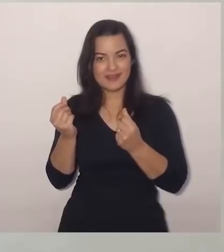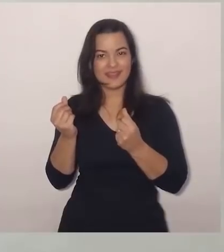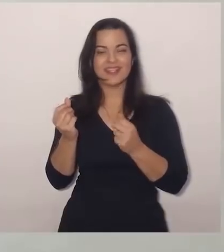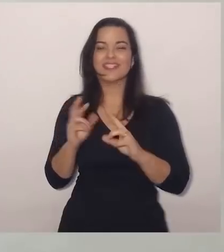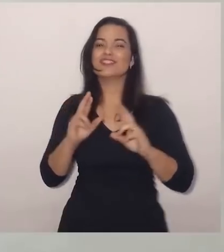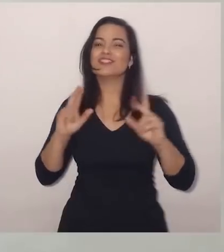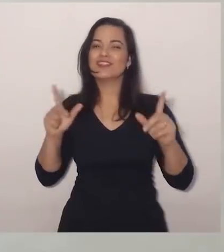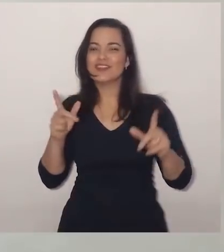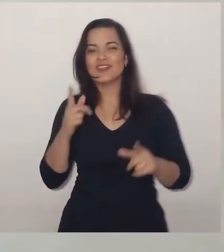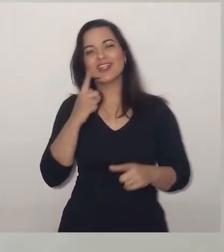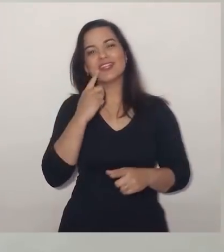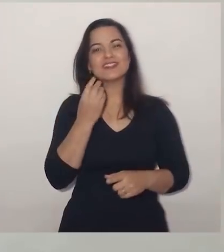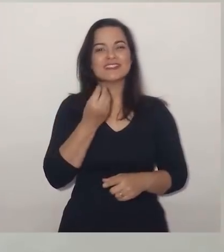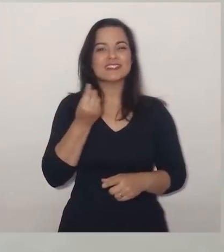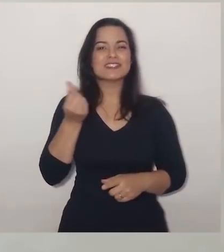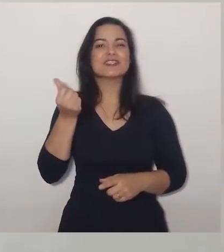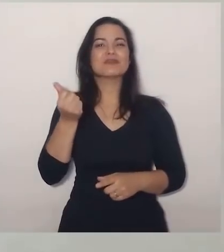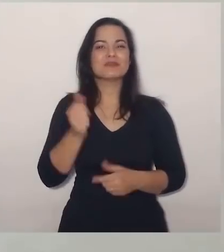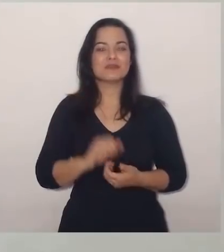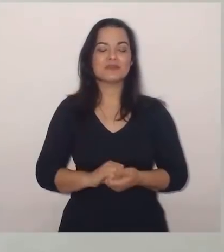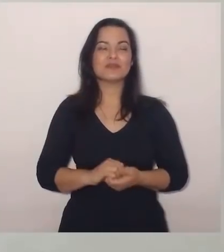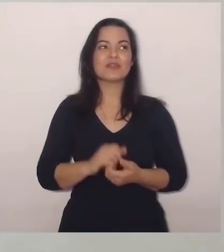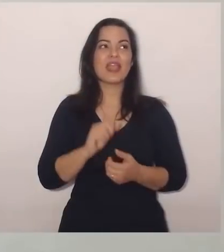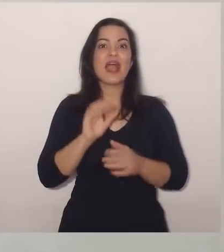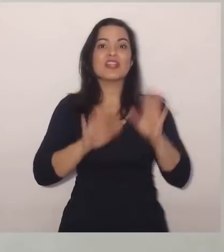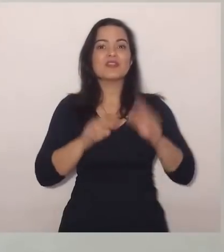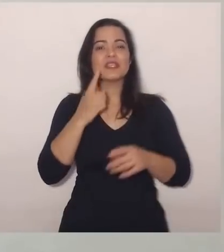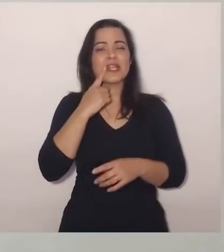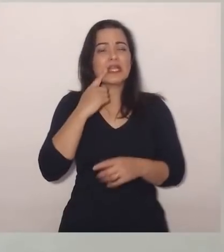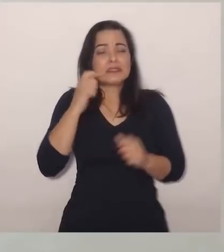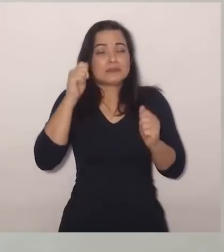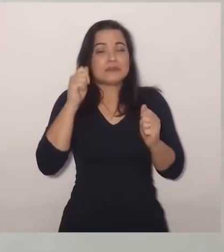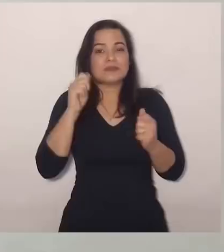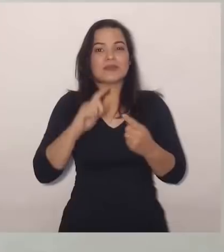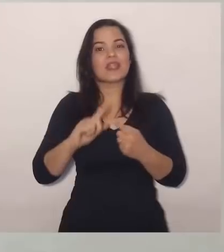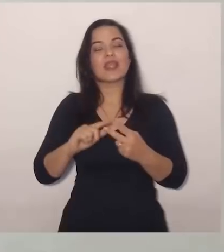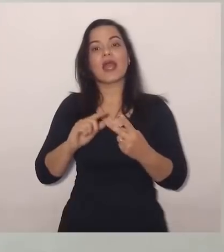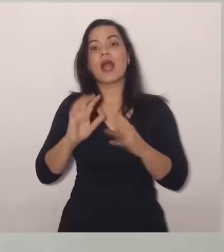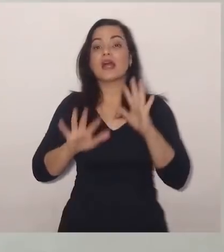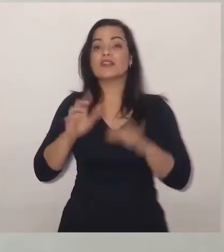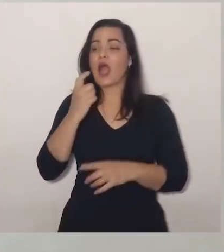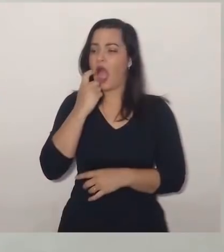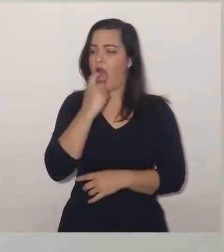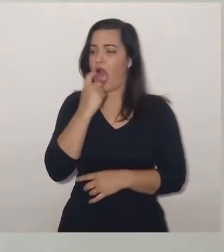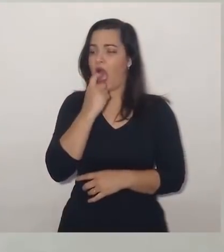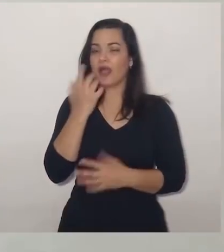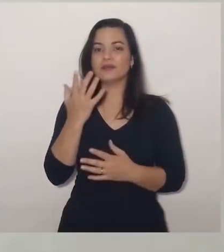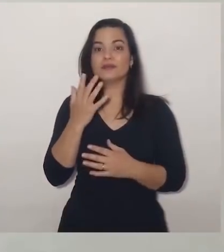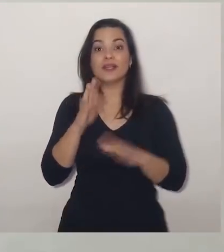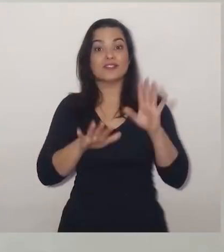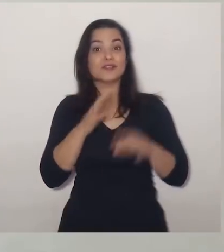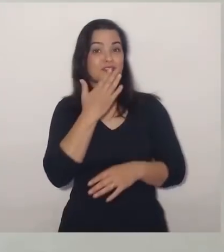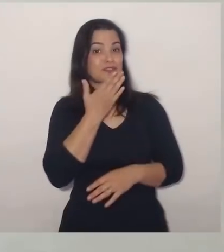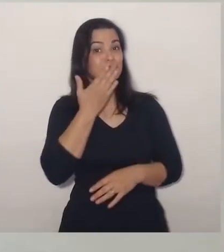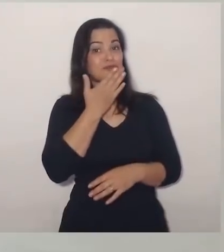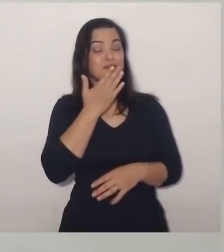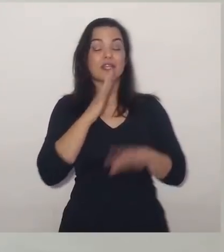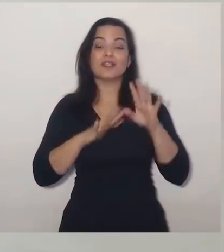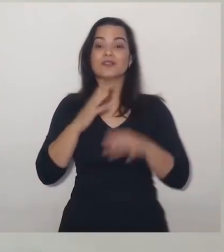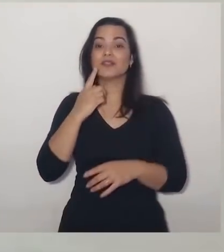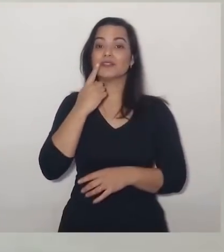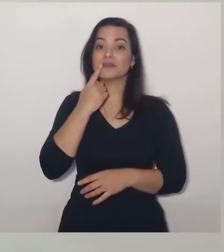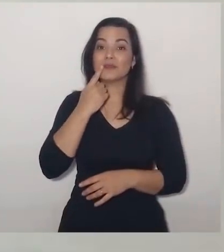parte diferente ali do sabor. Azedo, amargo, doce e salgado. Certo? Então,